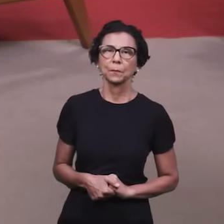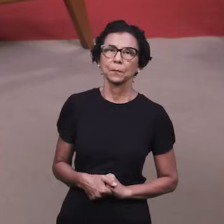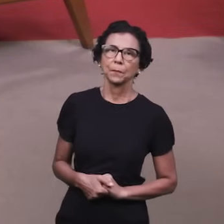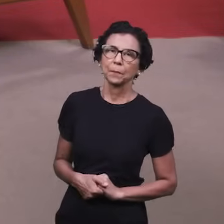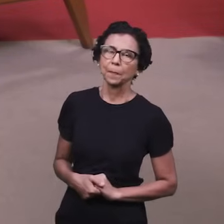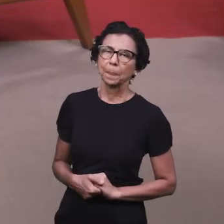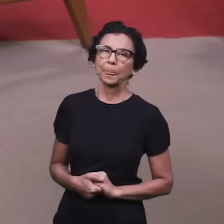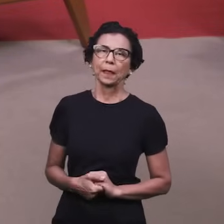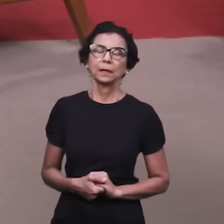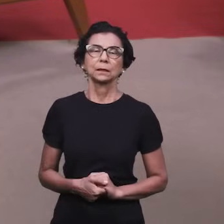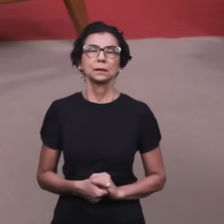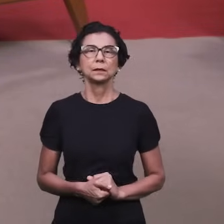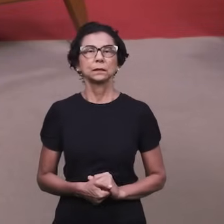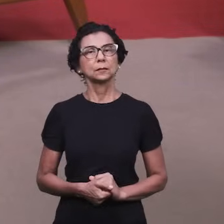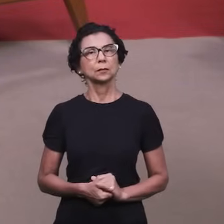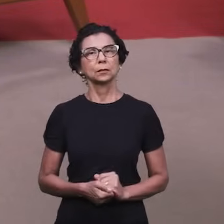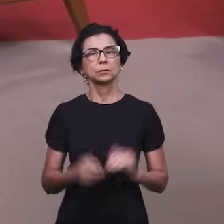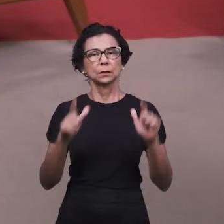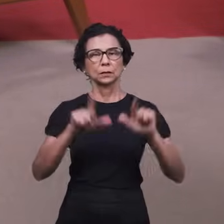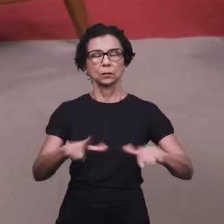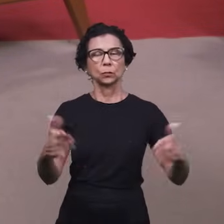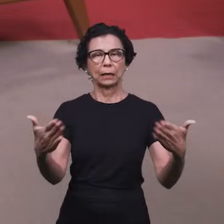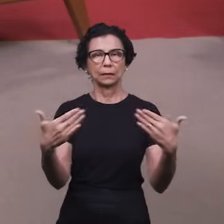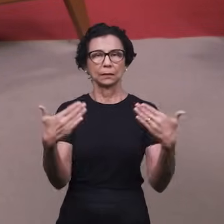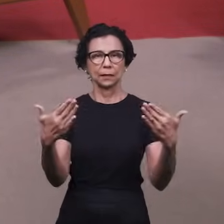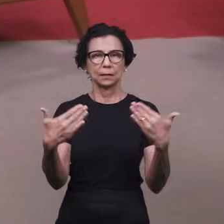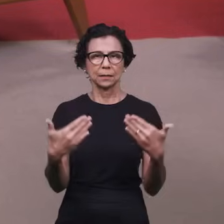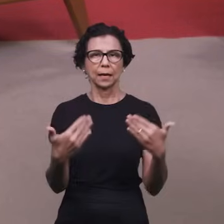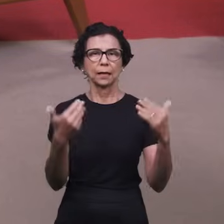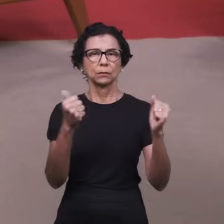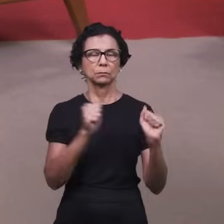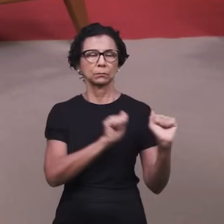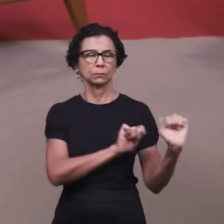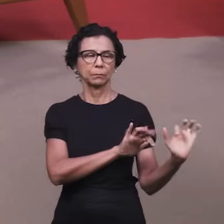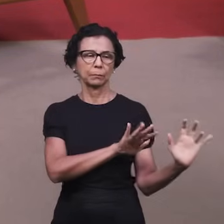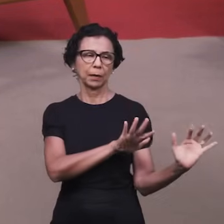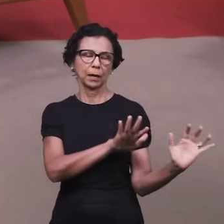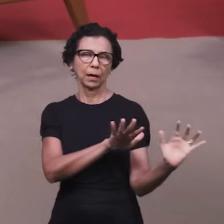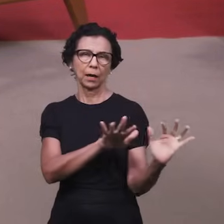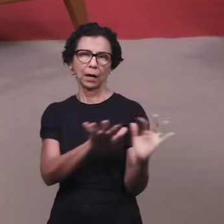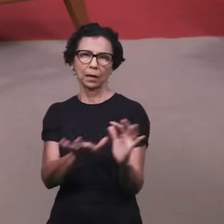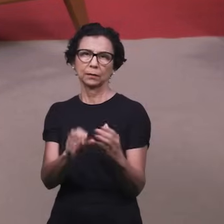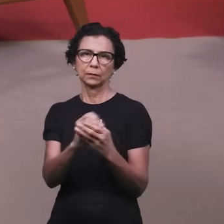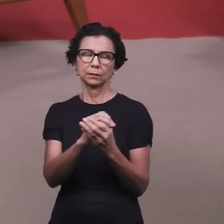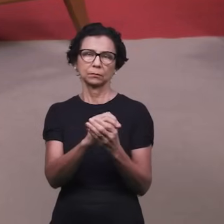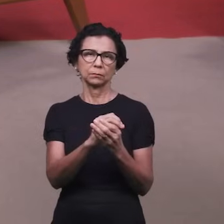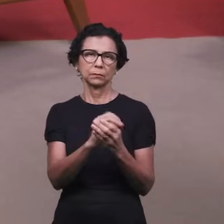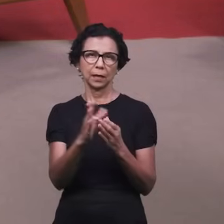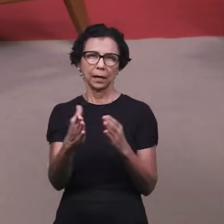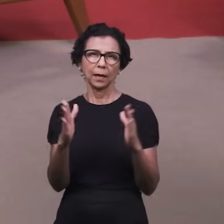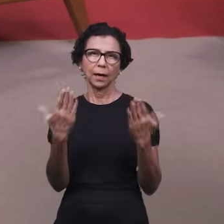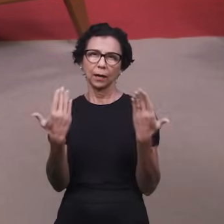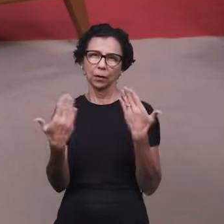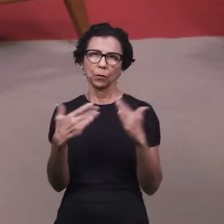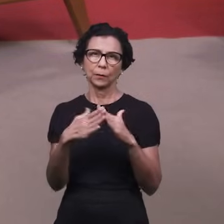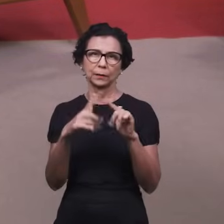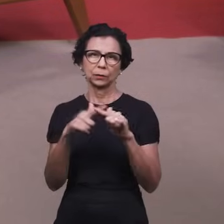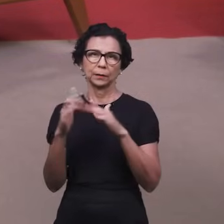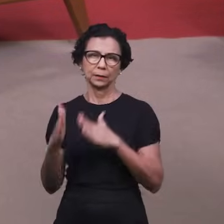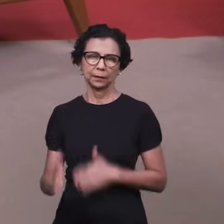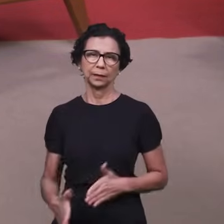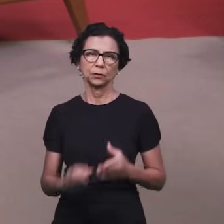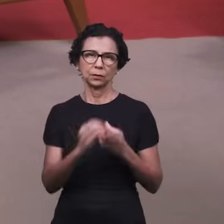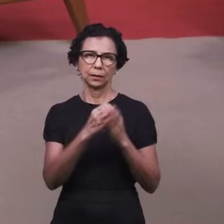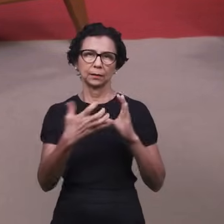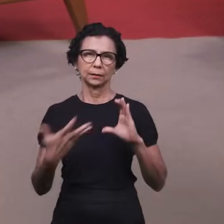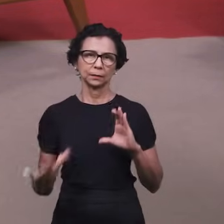classificada, são dadas características dessa igreja que estão ali nesses outros aspectos, coluna de fumaça. A aparência